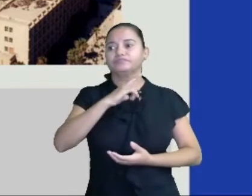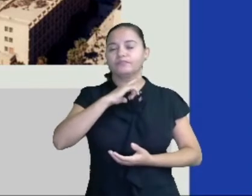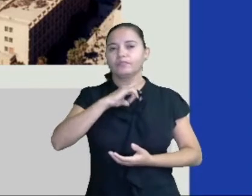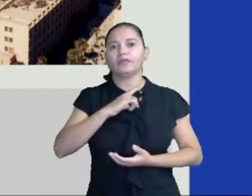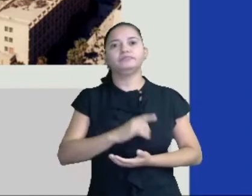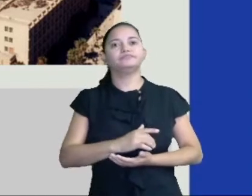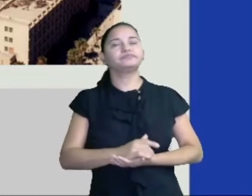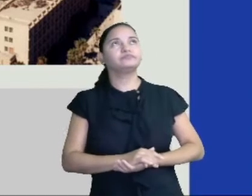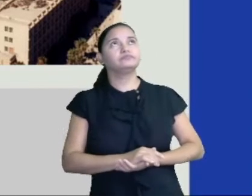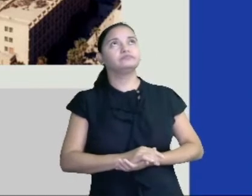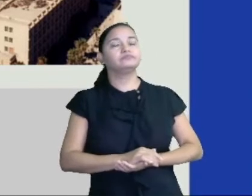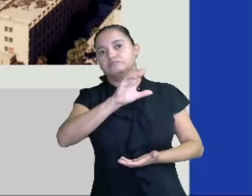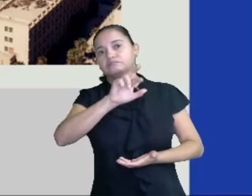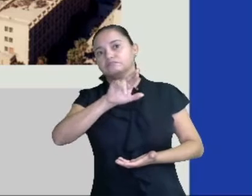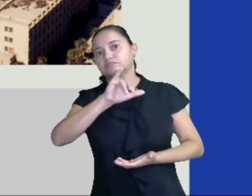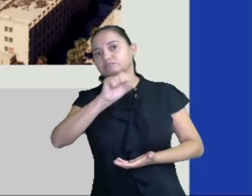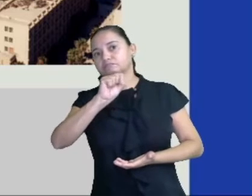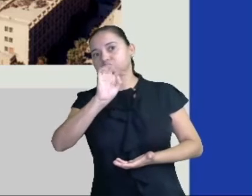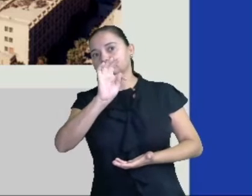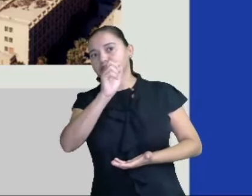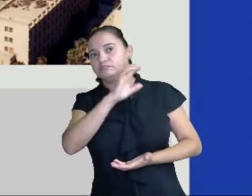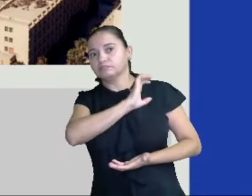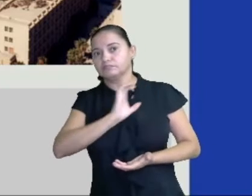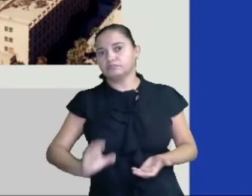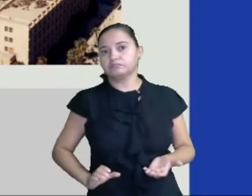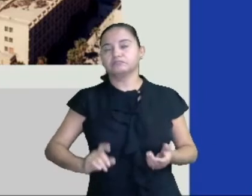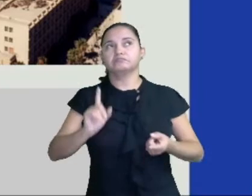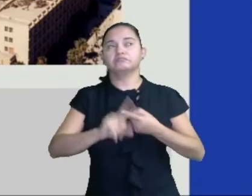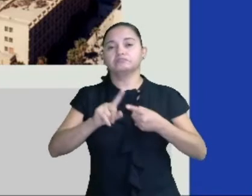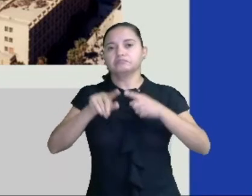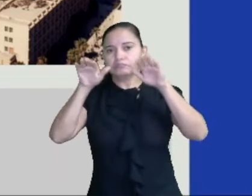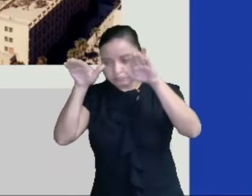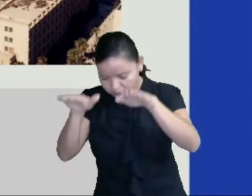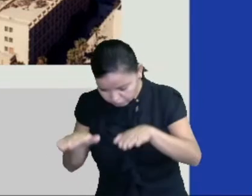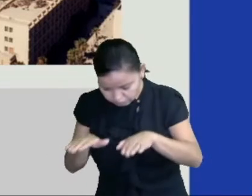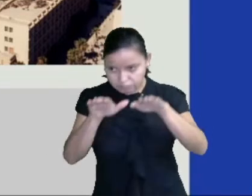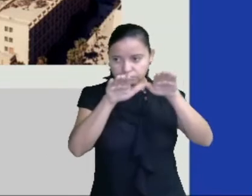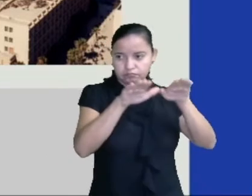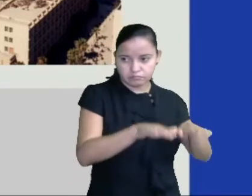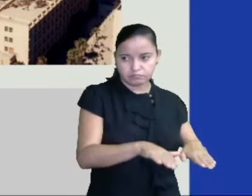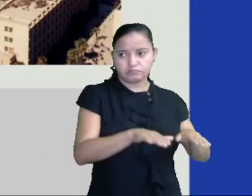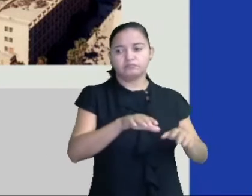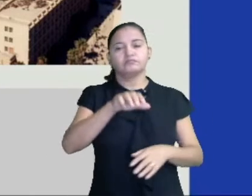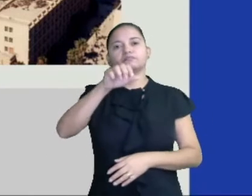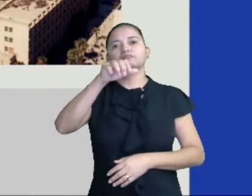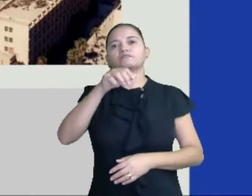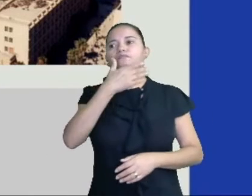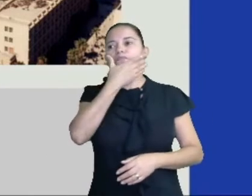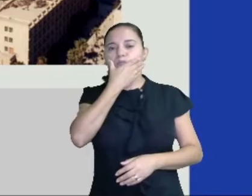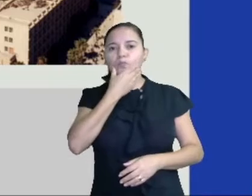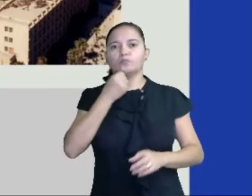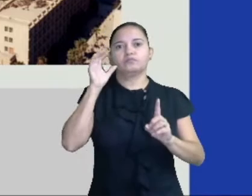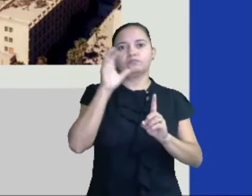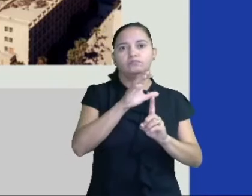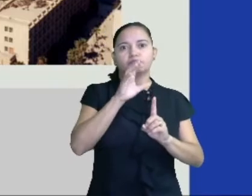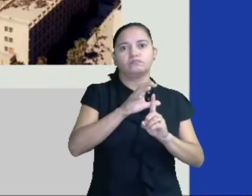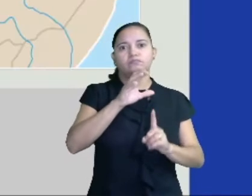vivia à margem da comunidade internacional. E, no entanto, quando a gente vai ver